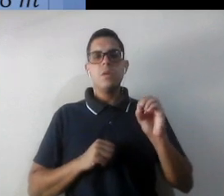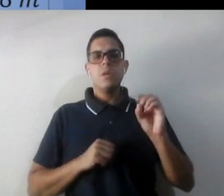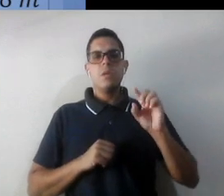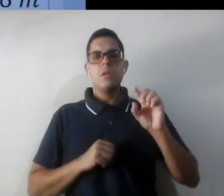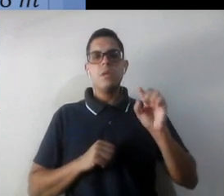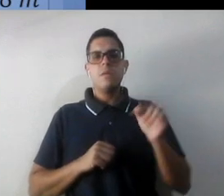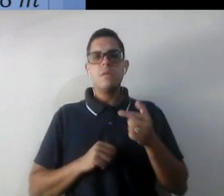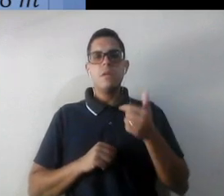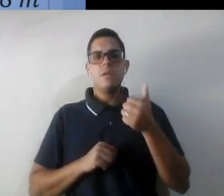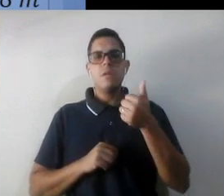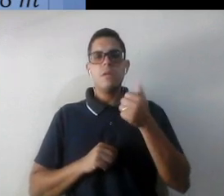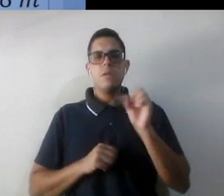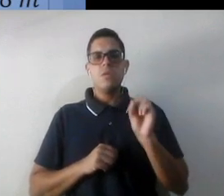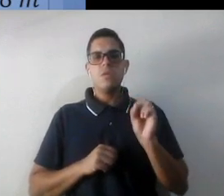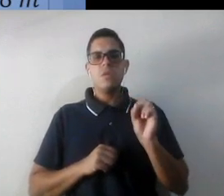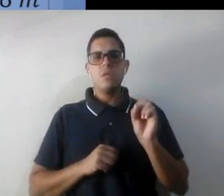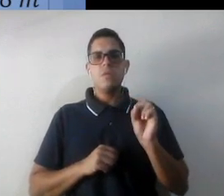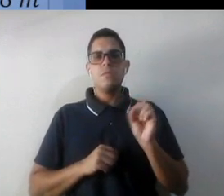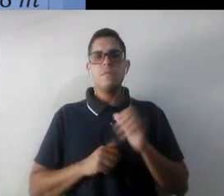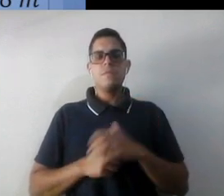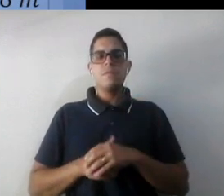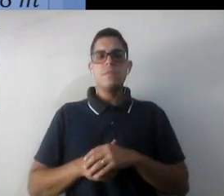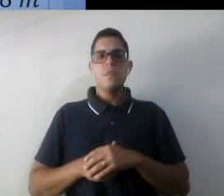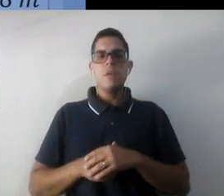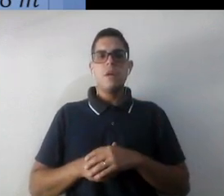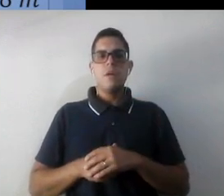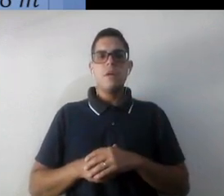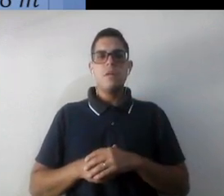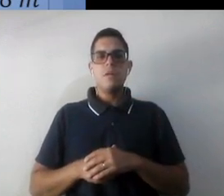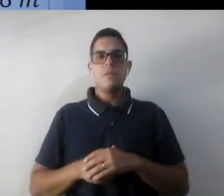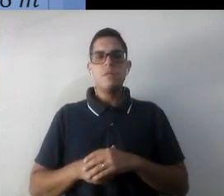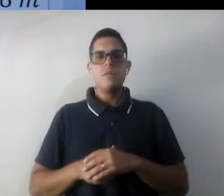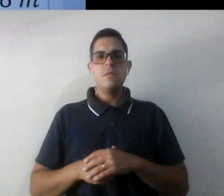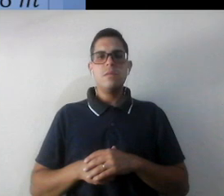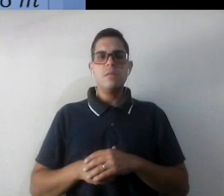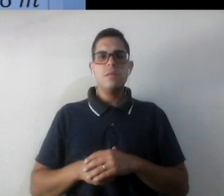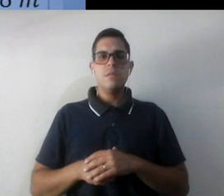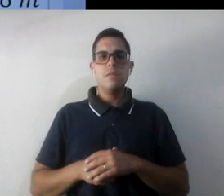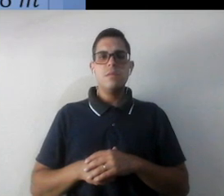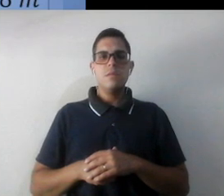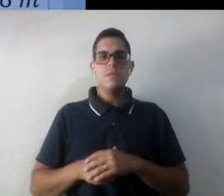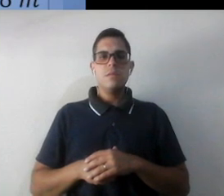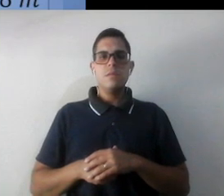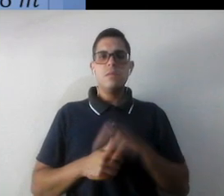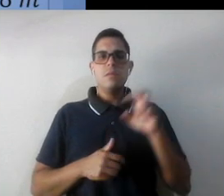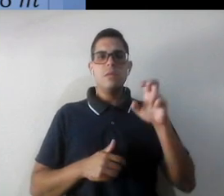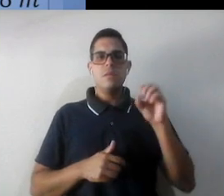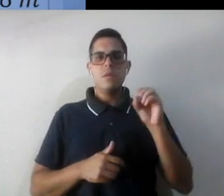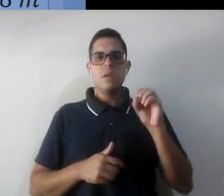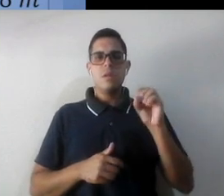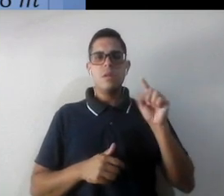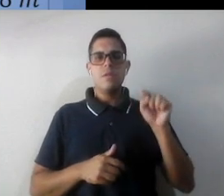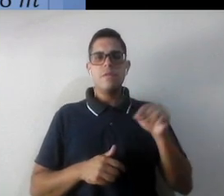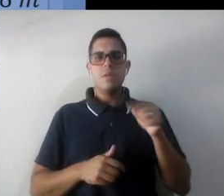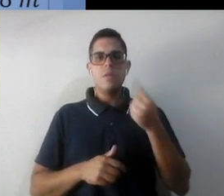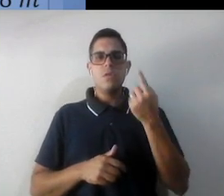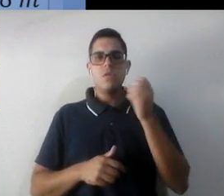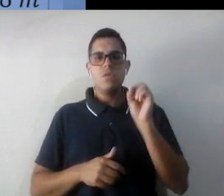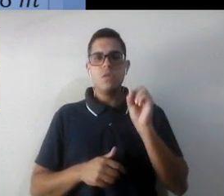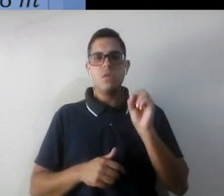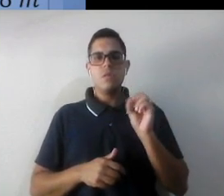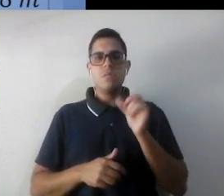50,18 metros para o DHM, ou seja, a distância horizontal que você deverá medir. Então, você vai ter que medir um